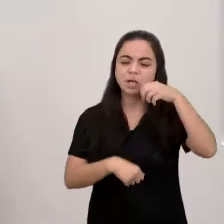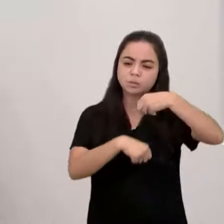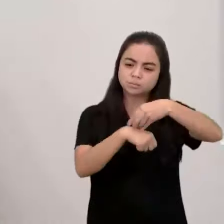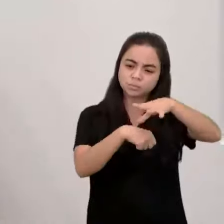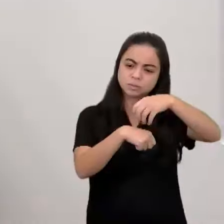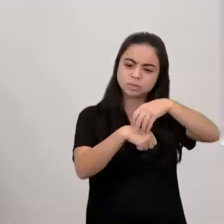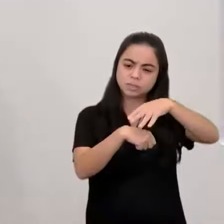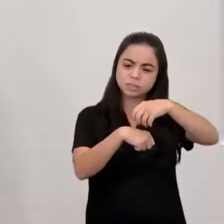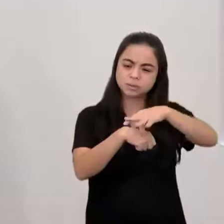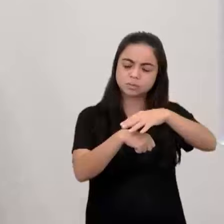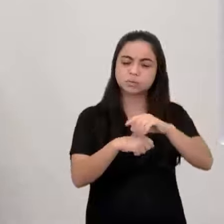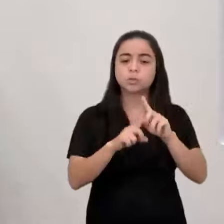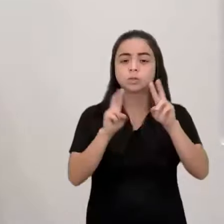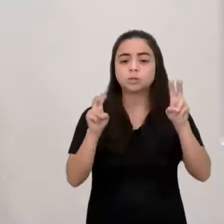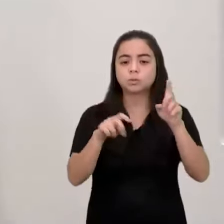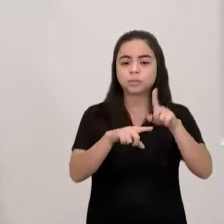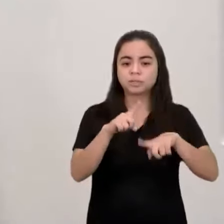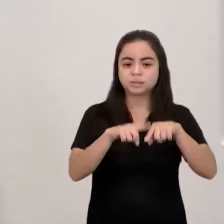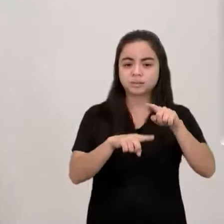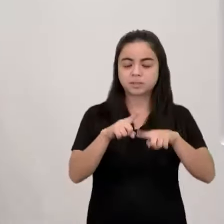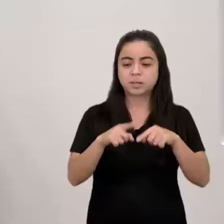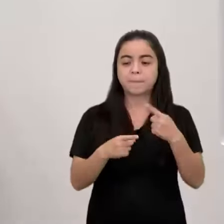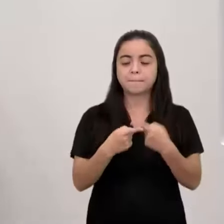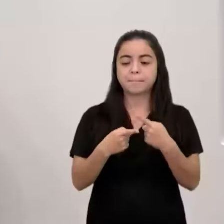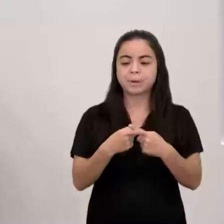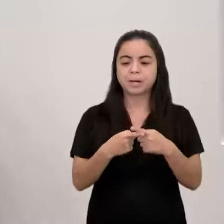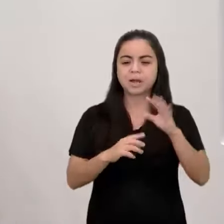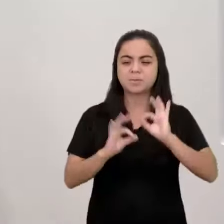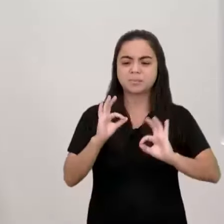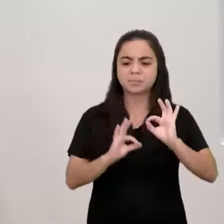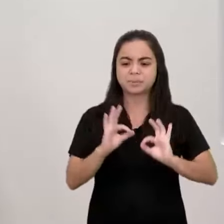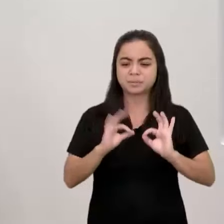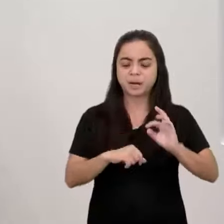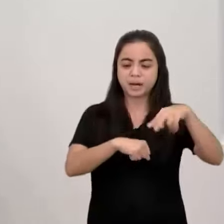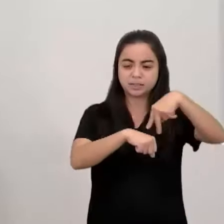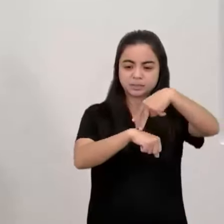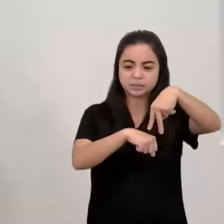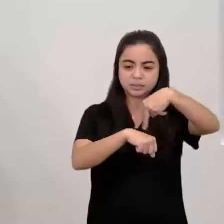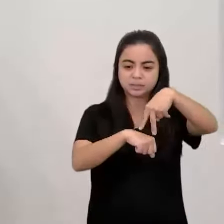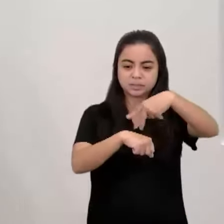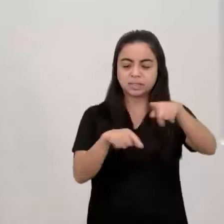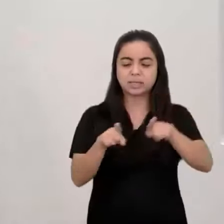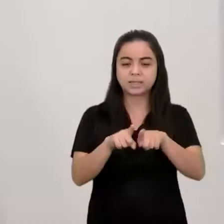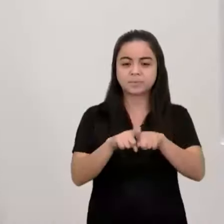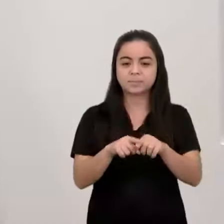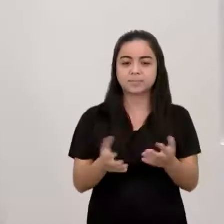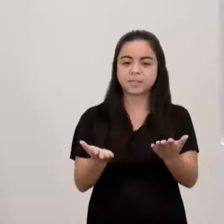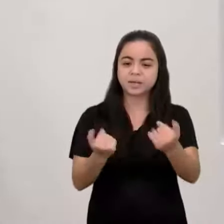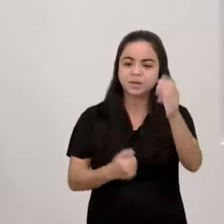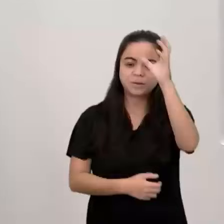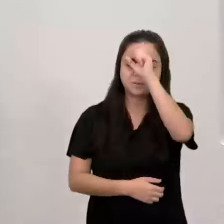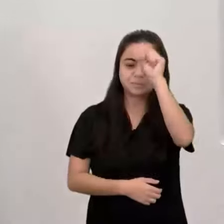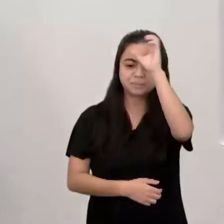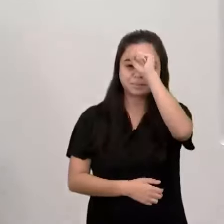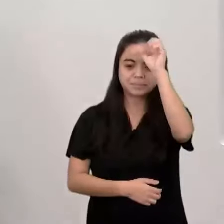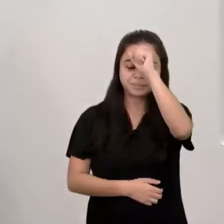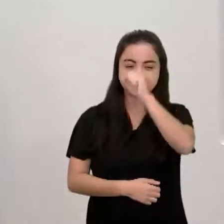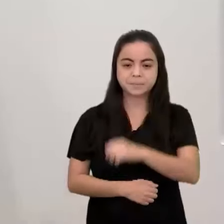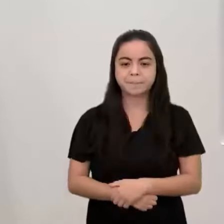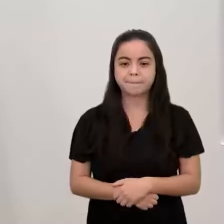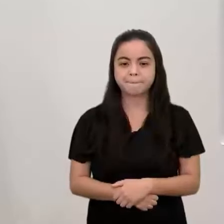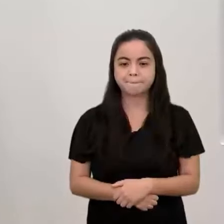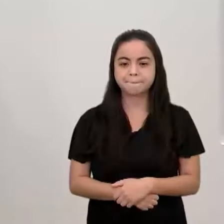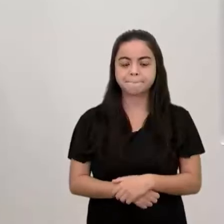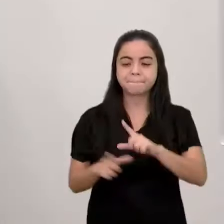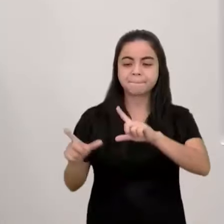dicas sobre esses elementos, porque nós vamos preparar o nosso momento da coreografia. Então, vamos aprender com esse instituto? Olha, está na